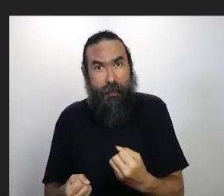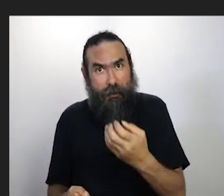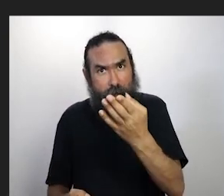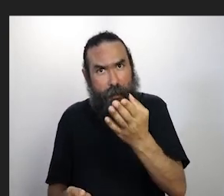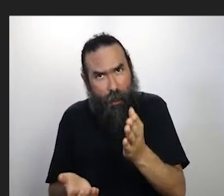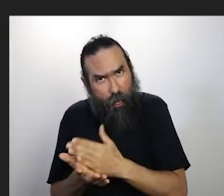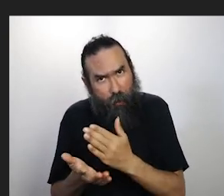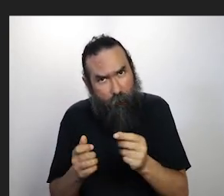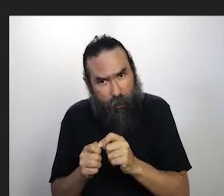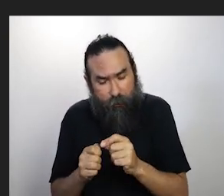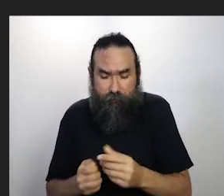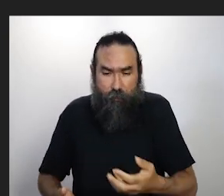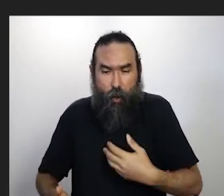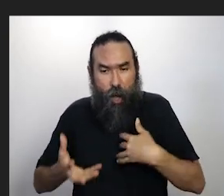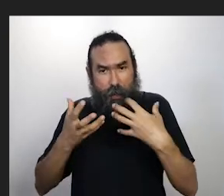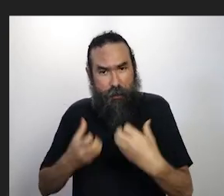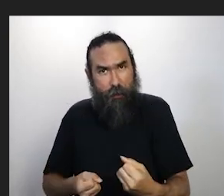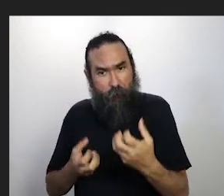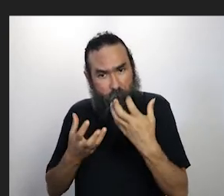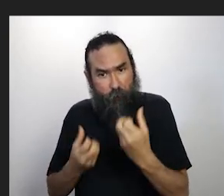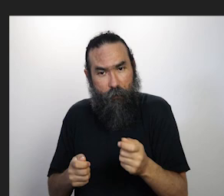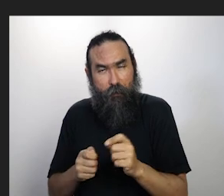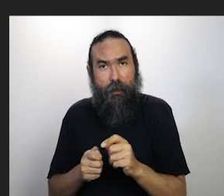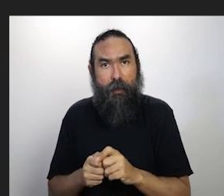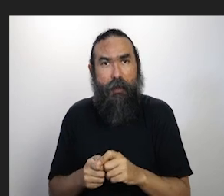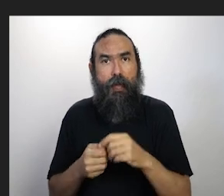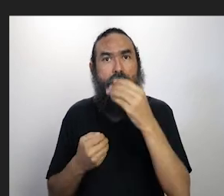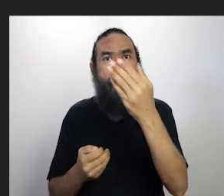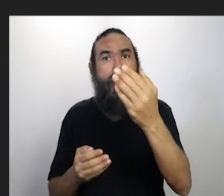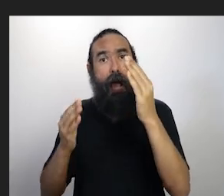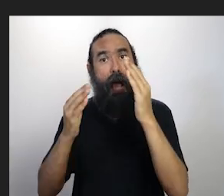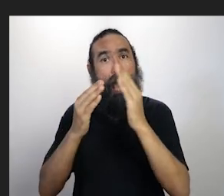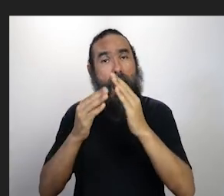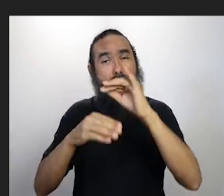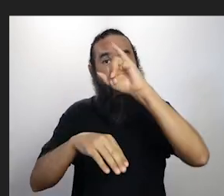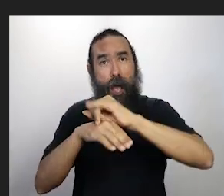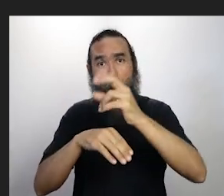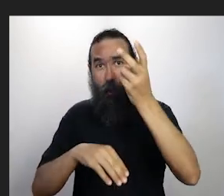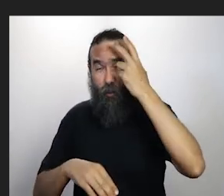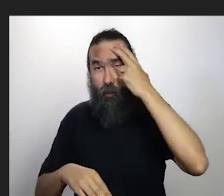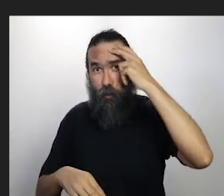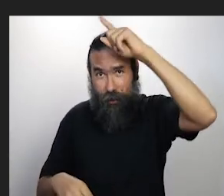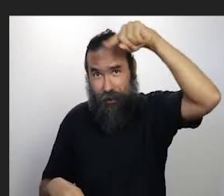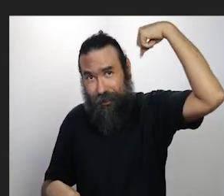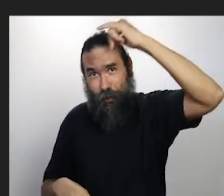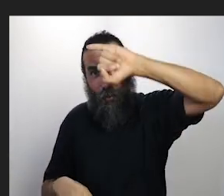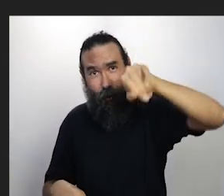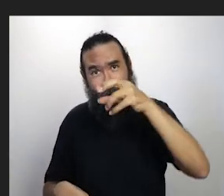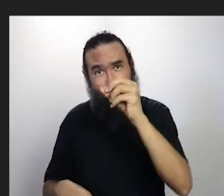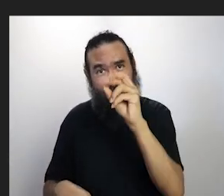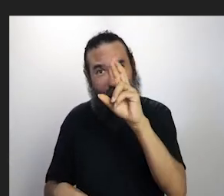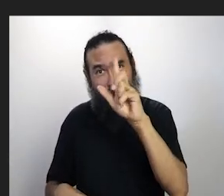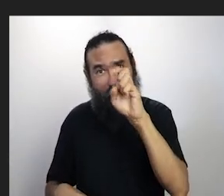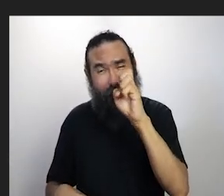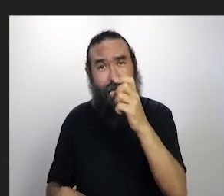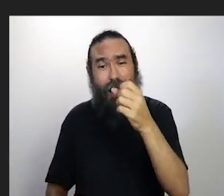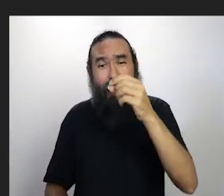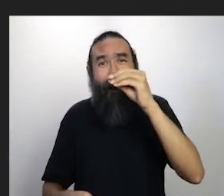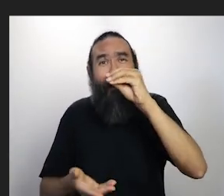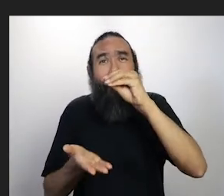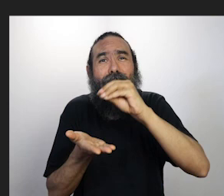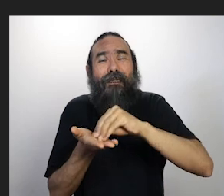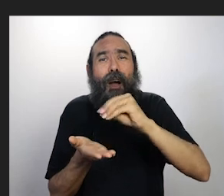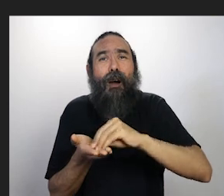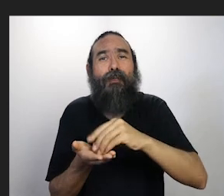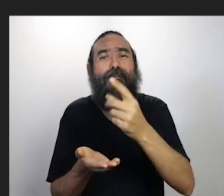topei o desafio, porém, a Casa de Cultura estava muito carente de incentivo de lei de